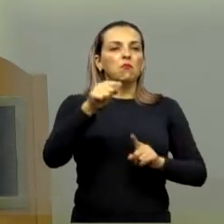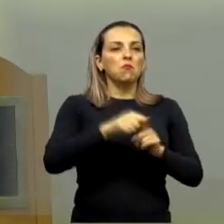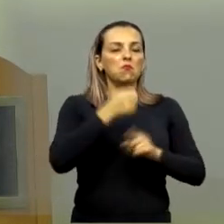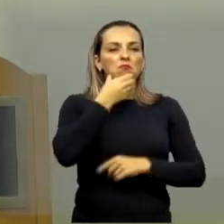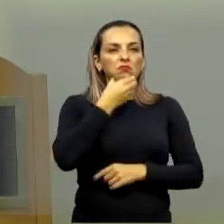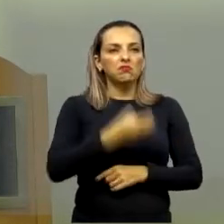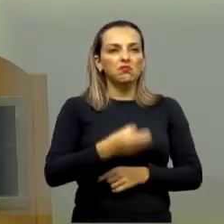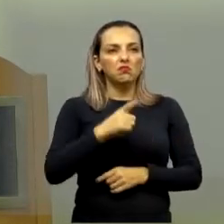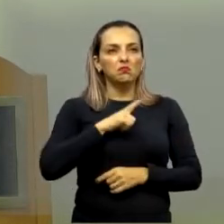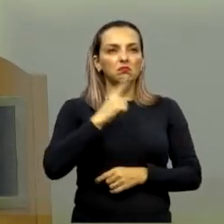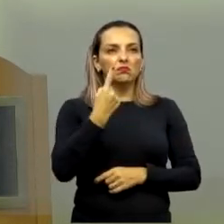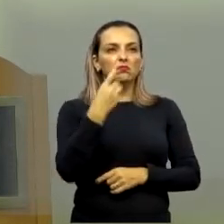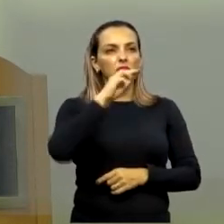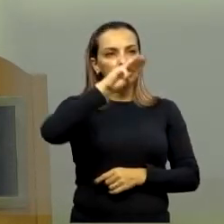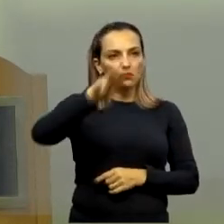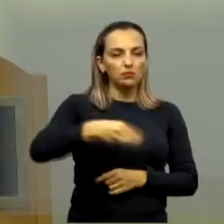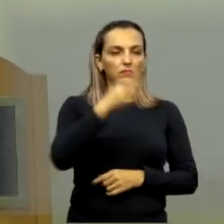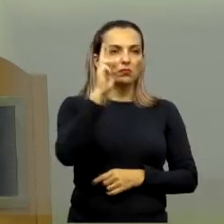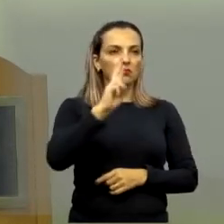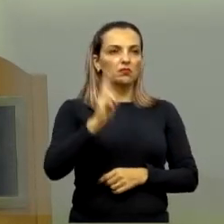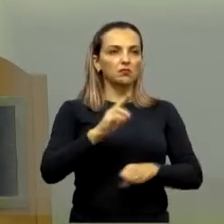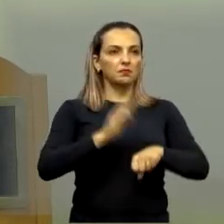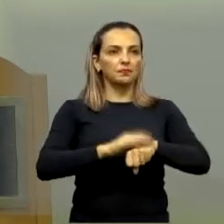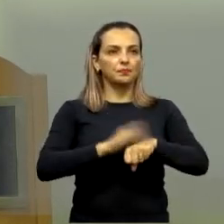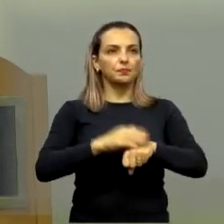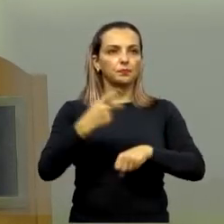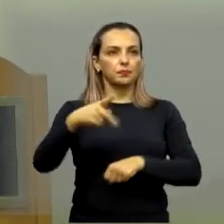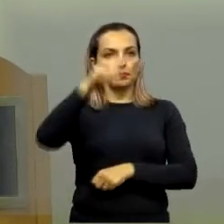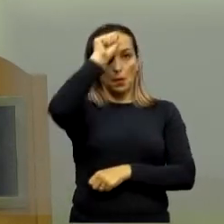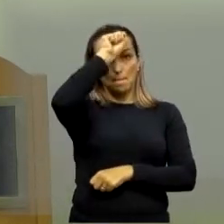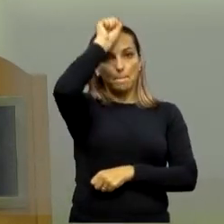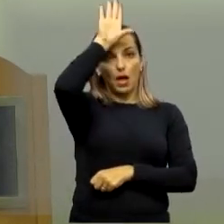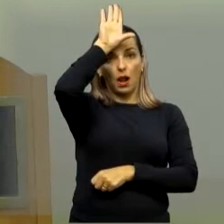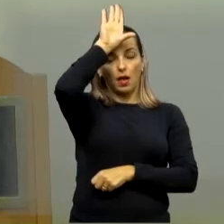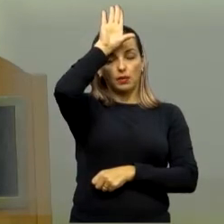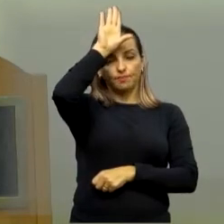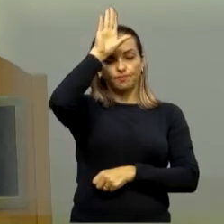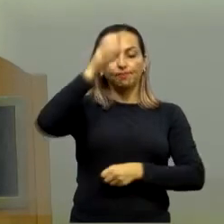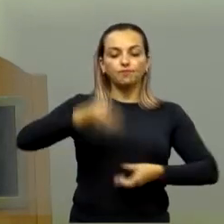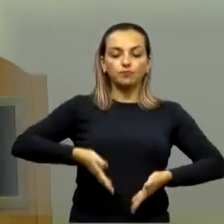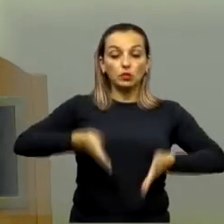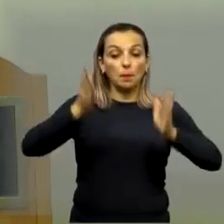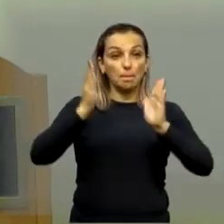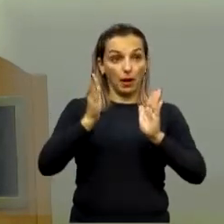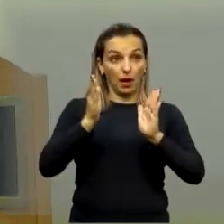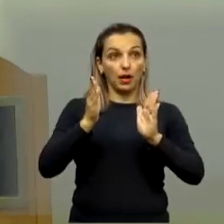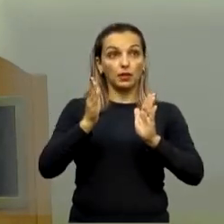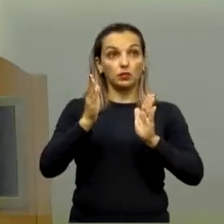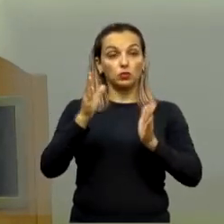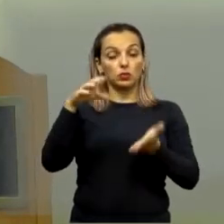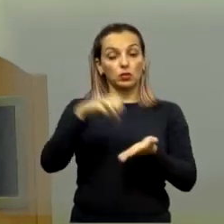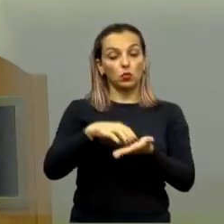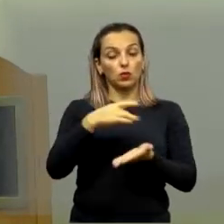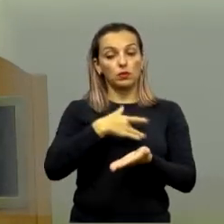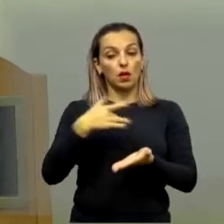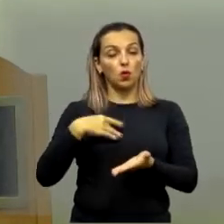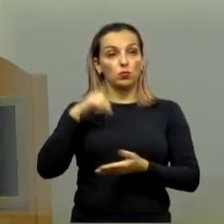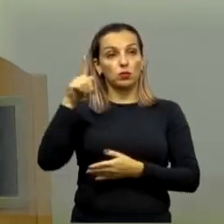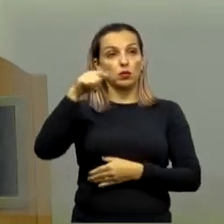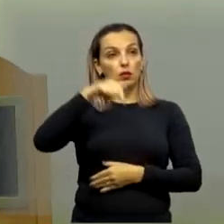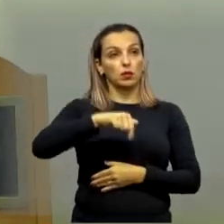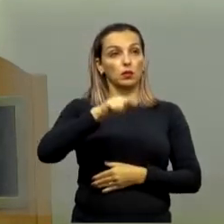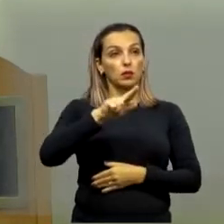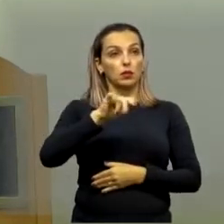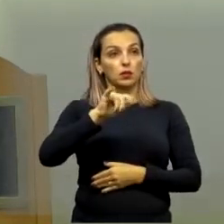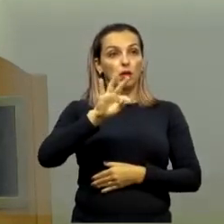dezembro saiu um milhão de reais emenda do deputado Baleia Rossi na construção da unidade de saúde no bairro Quitandinha já